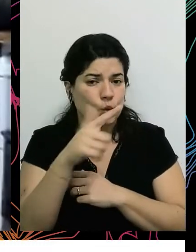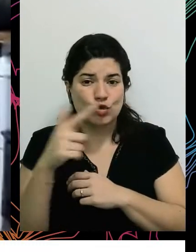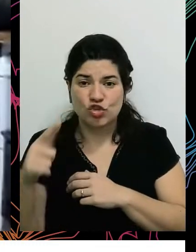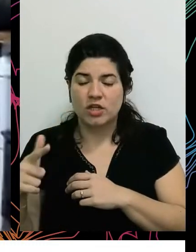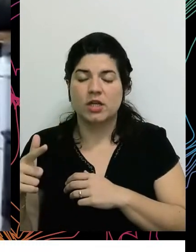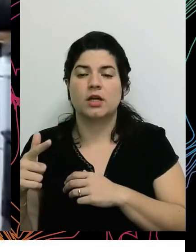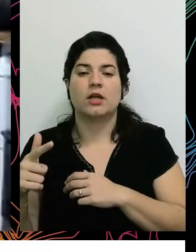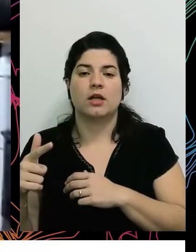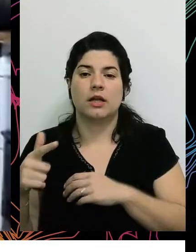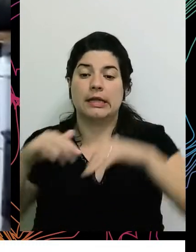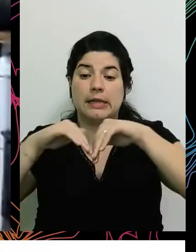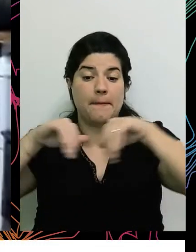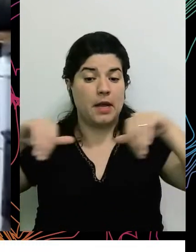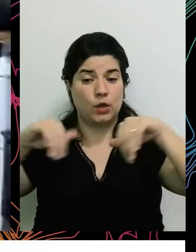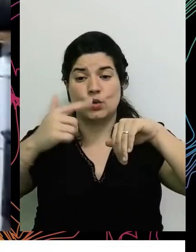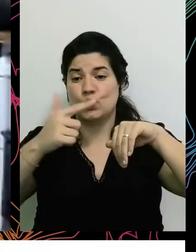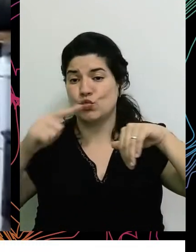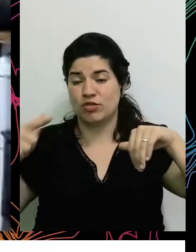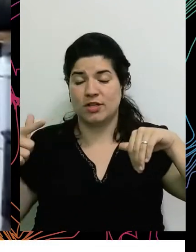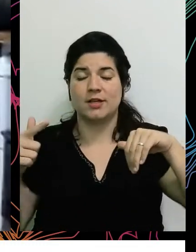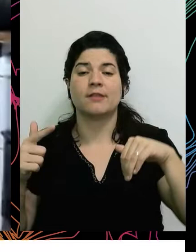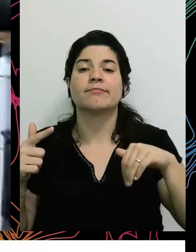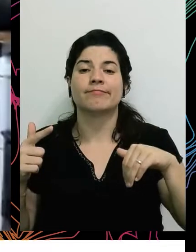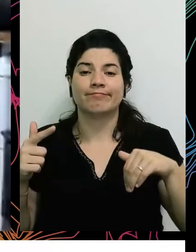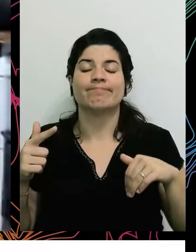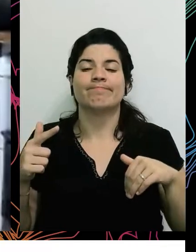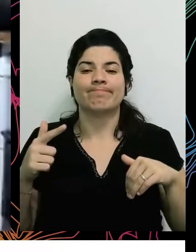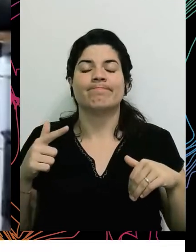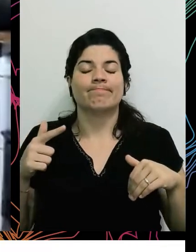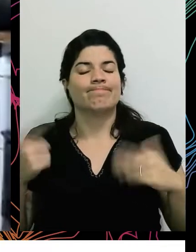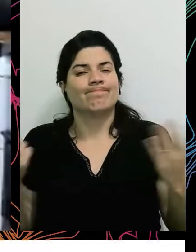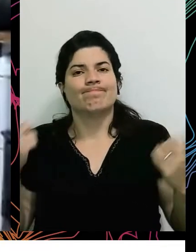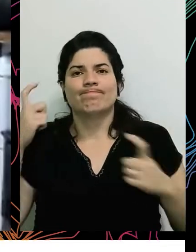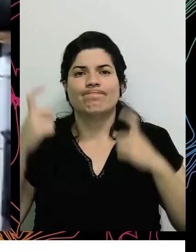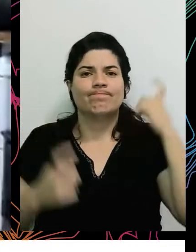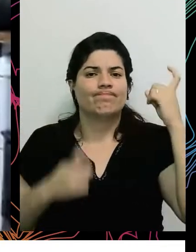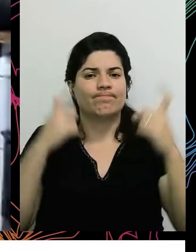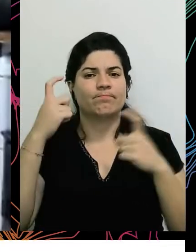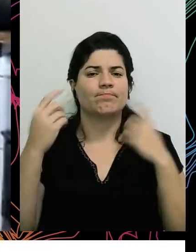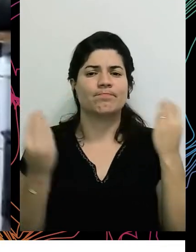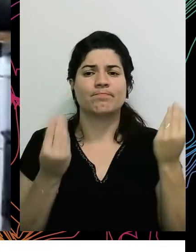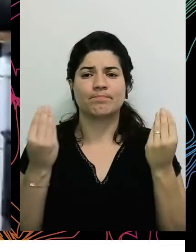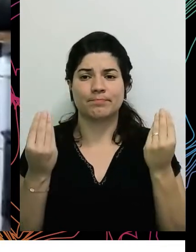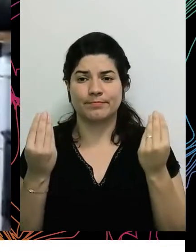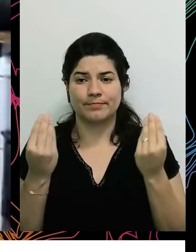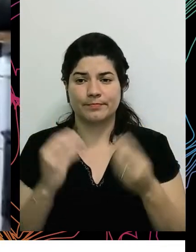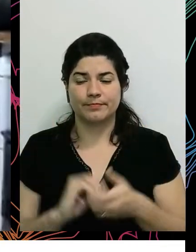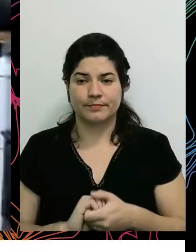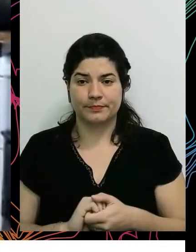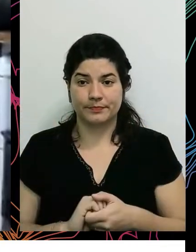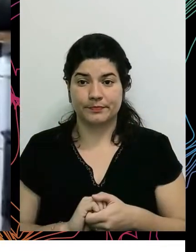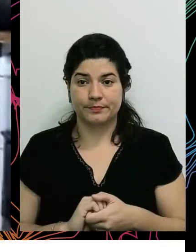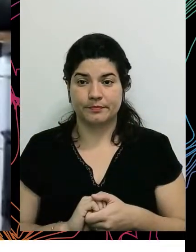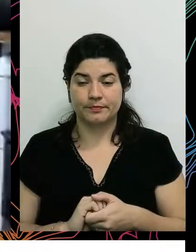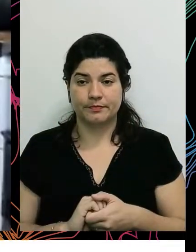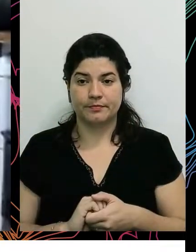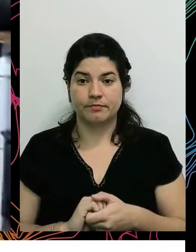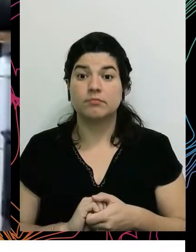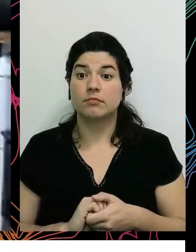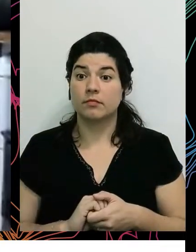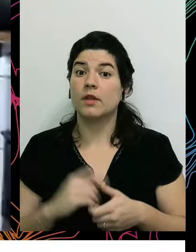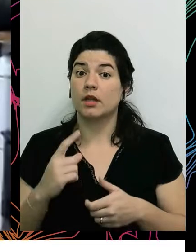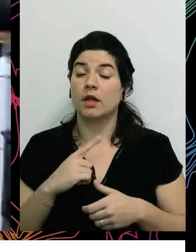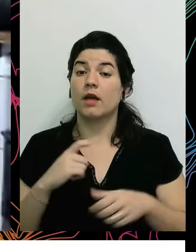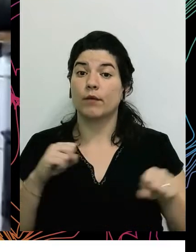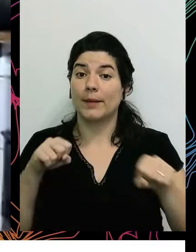havia separação. Então, eu tinha uma preocupação muito grande com relação a isso. Né? Como a formação é